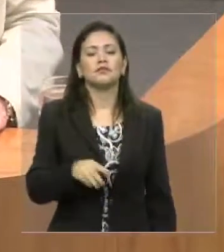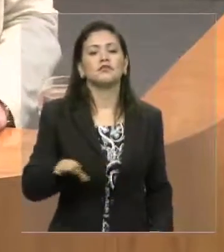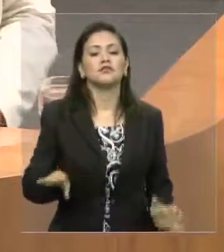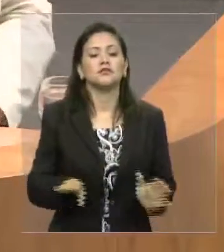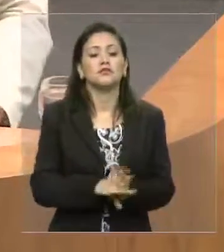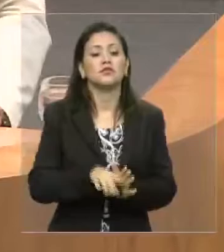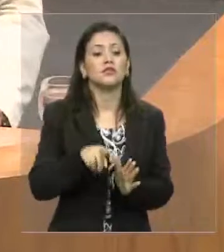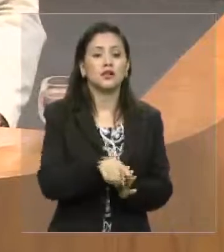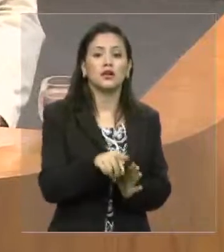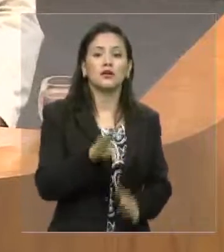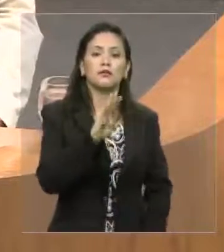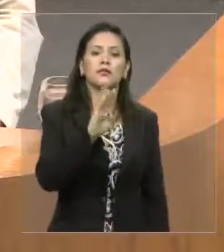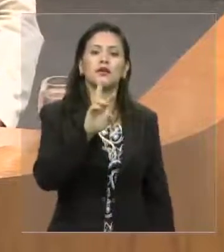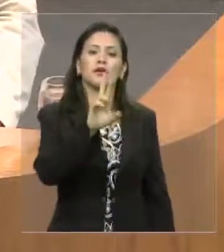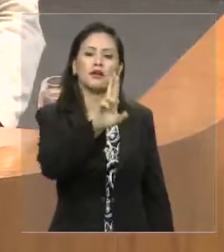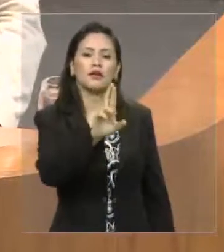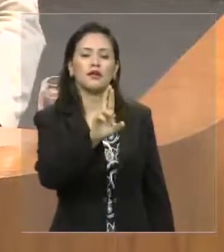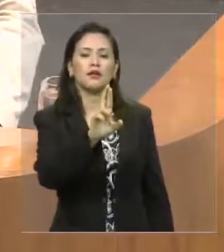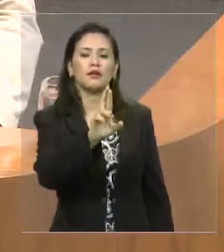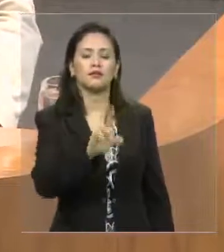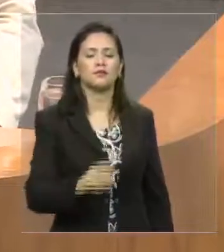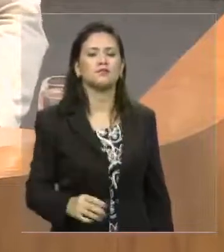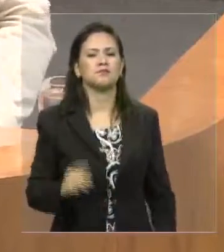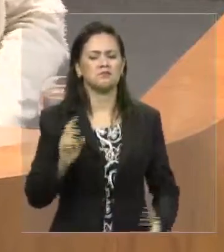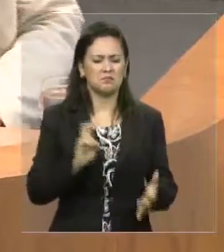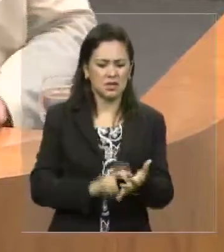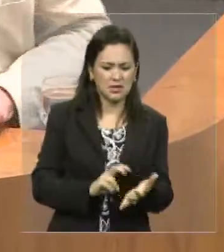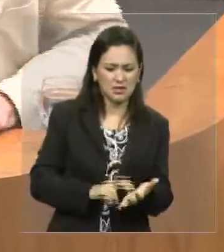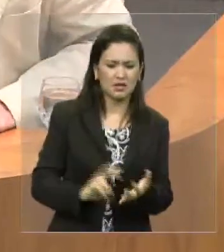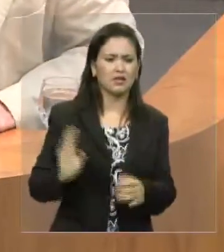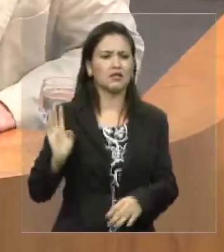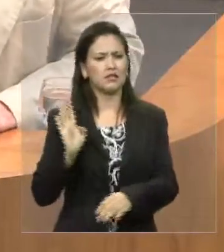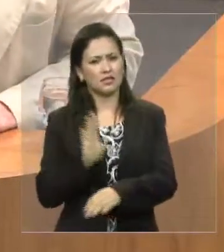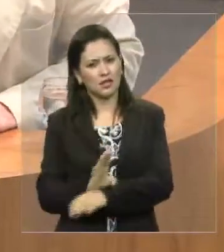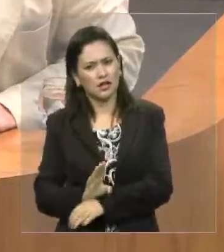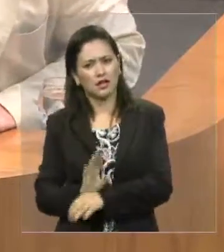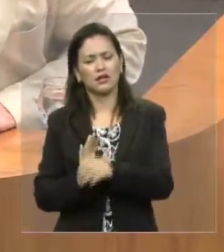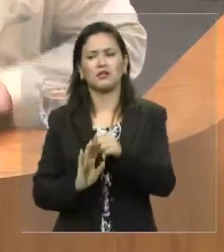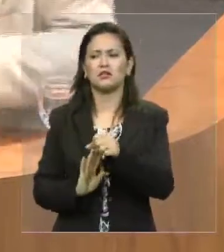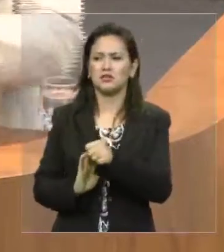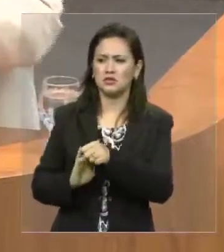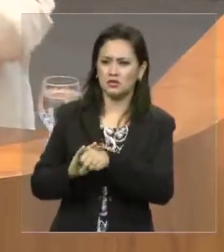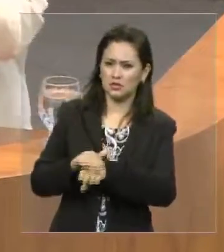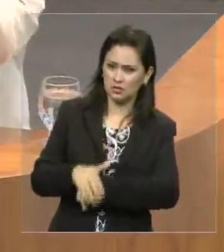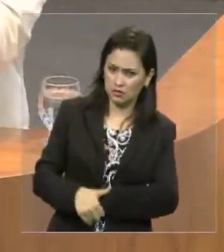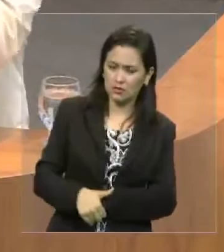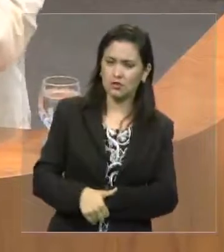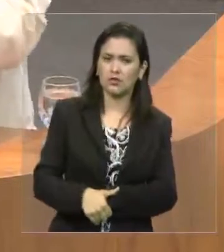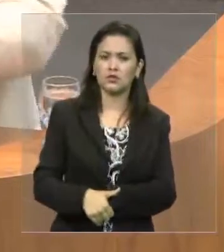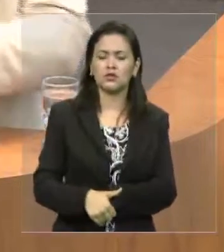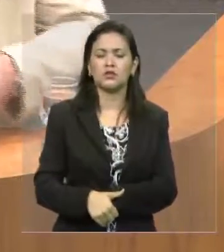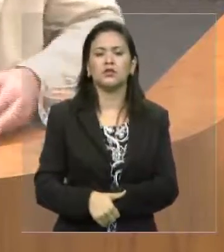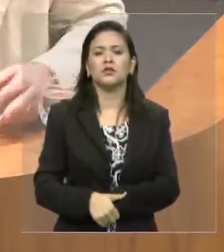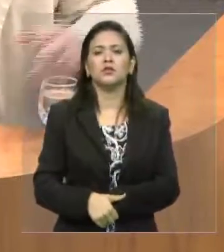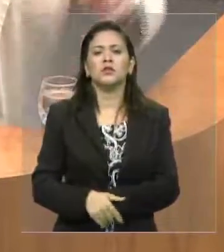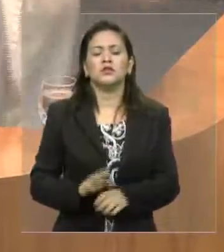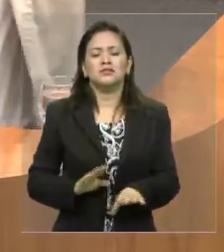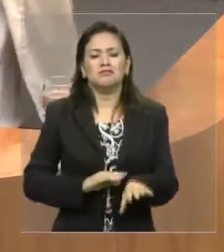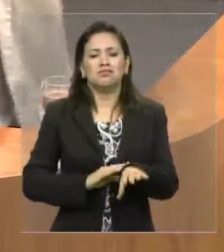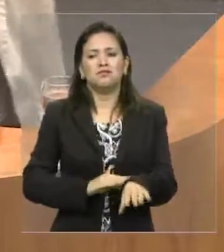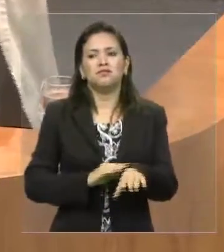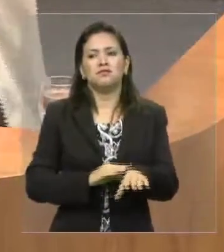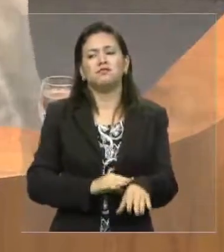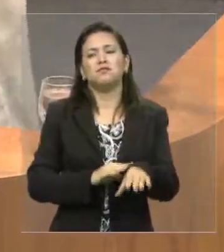ali, fosse pela manhã, meio-dia, no final da tarde, e ficar preso